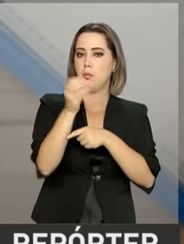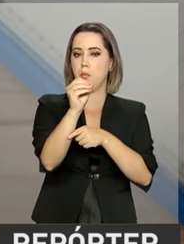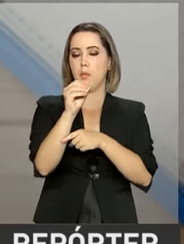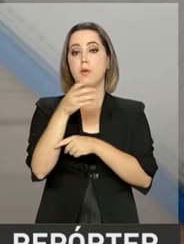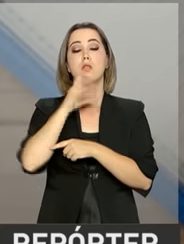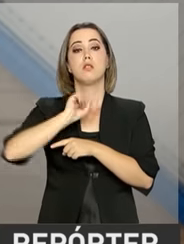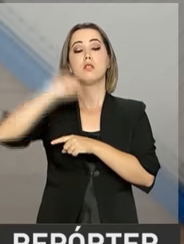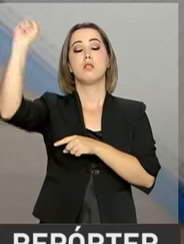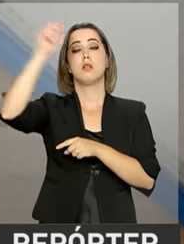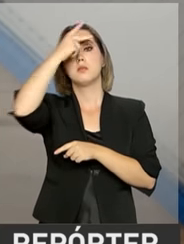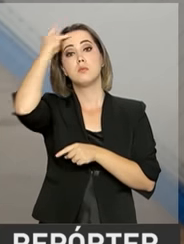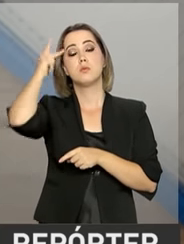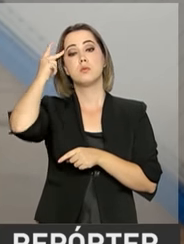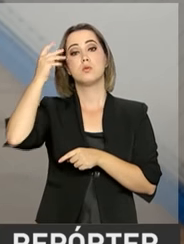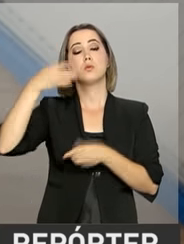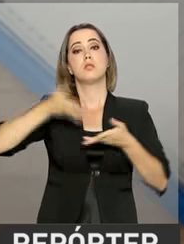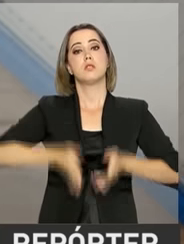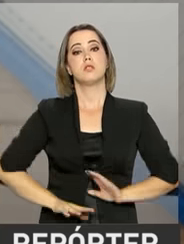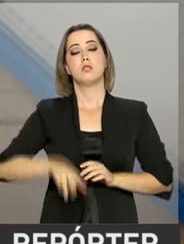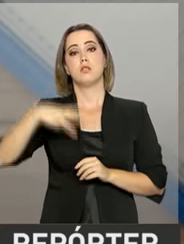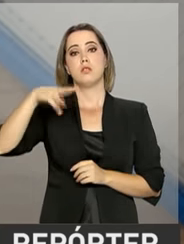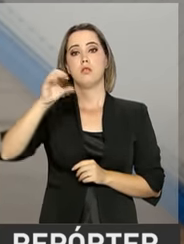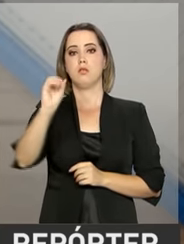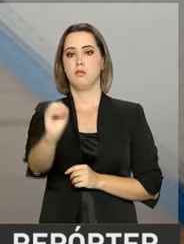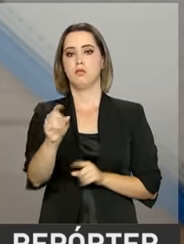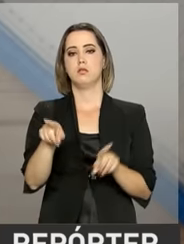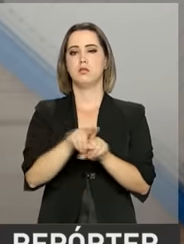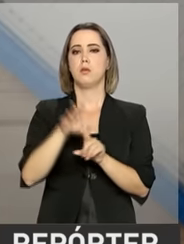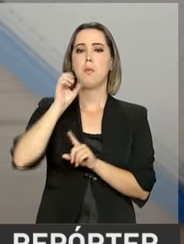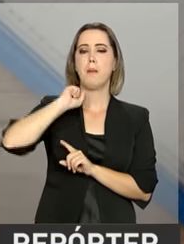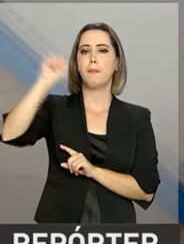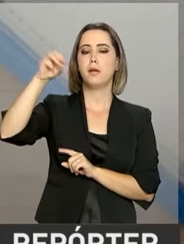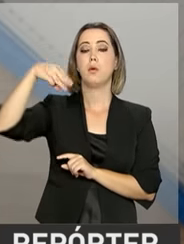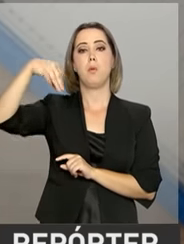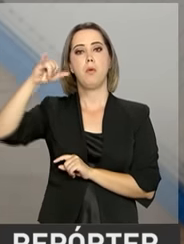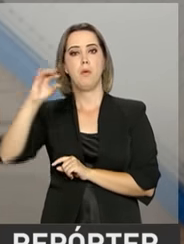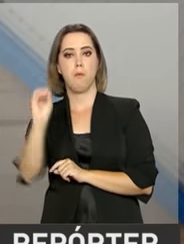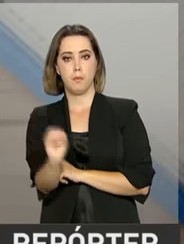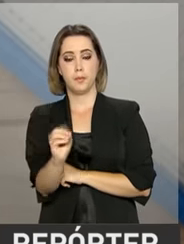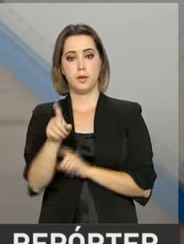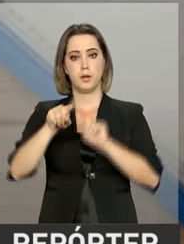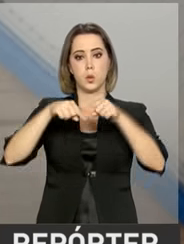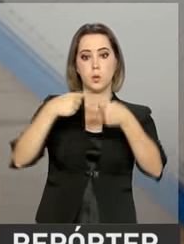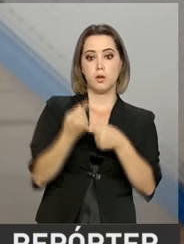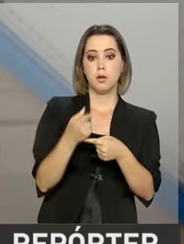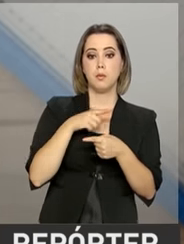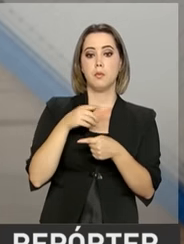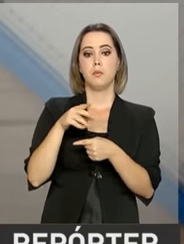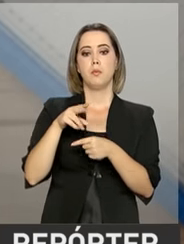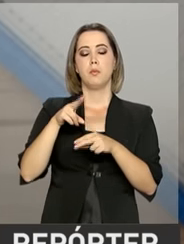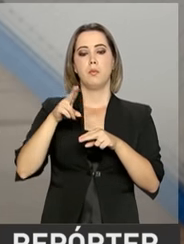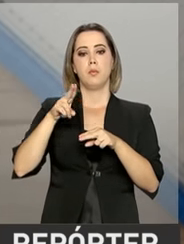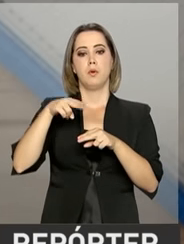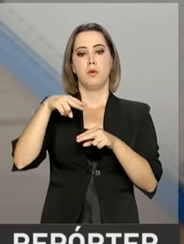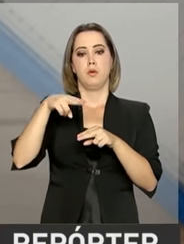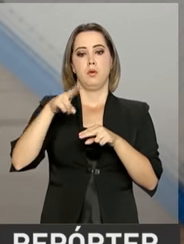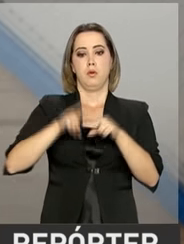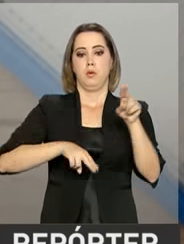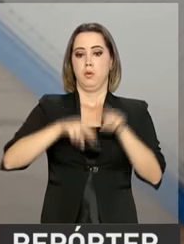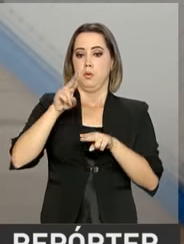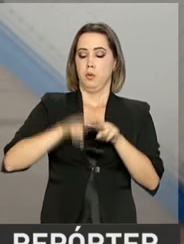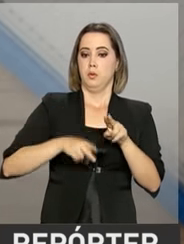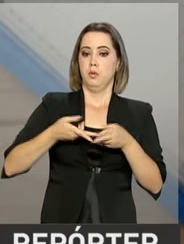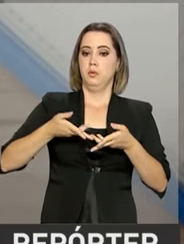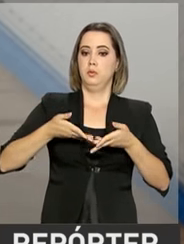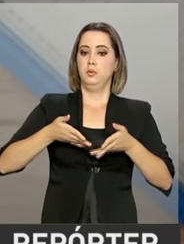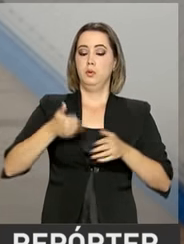vez dos trabalhadores nascidos em março a Abril e maio em 12 de maio chega a vez de quem faz aniversário nos meses de junho